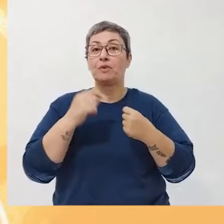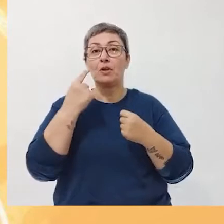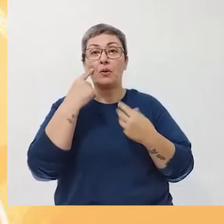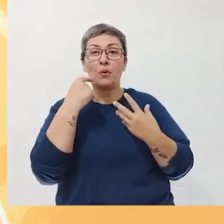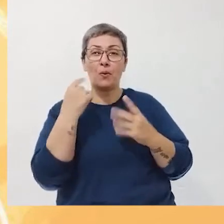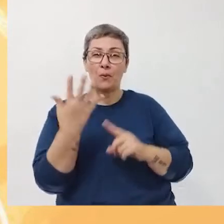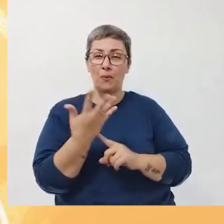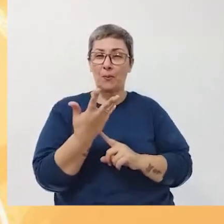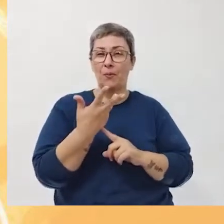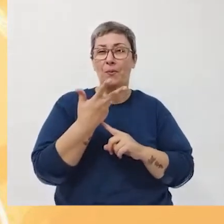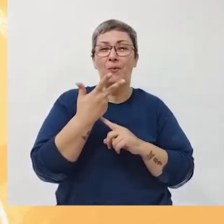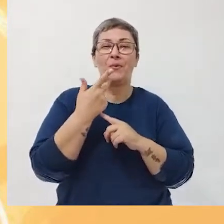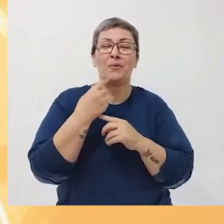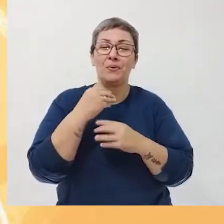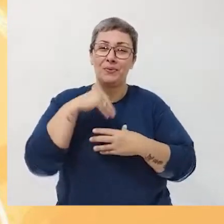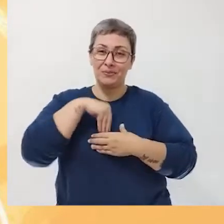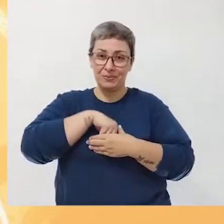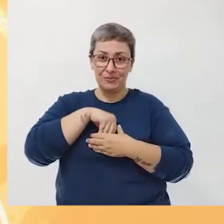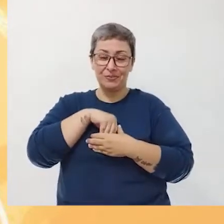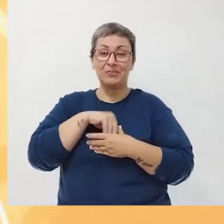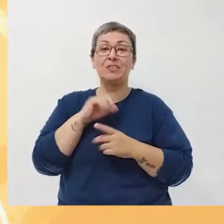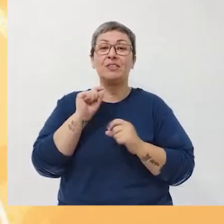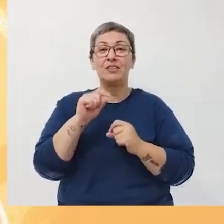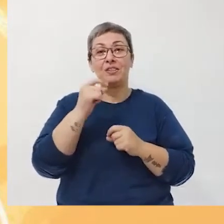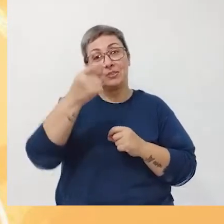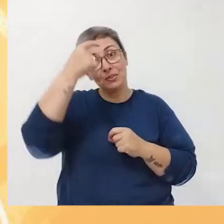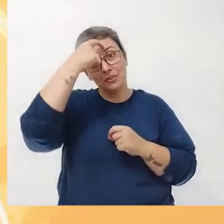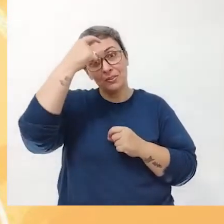Desperta o artista que tem aí dentro de você,